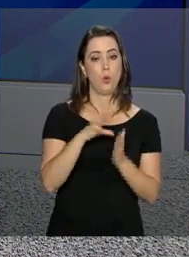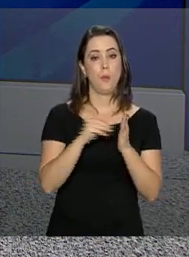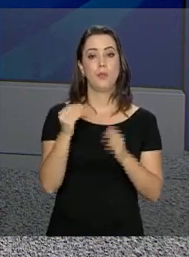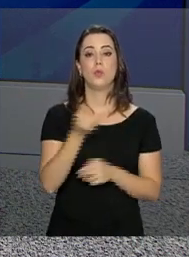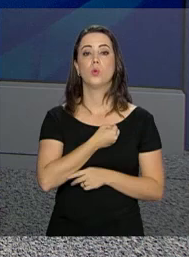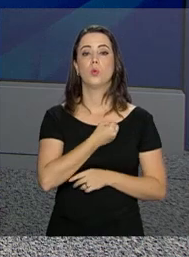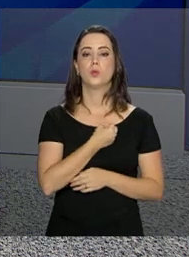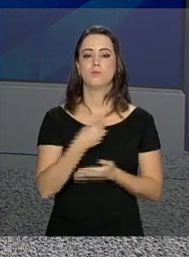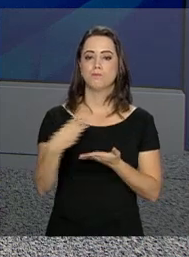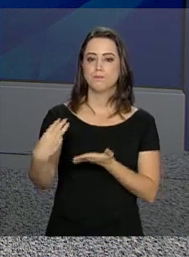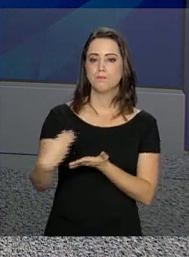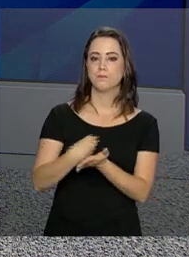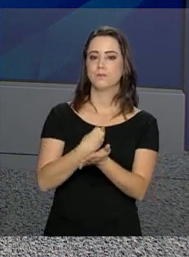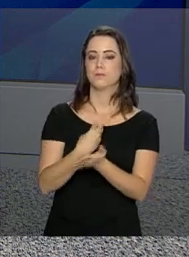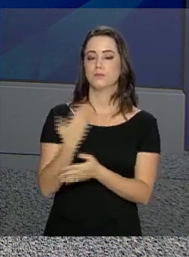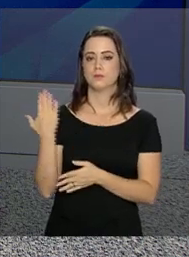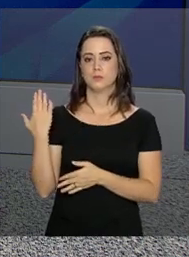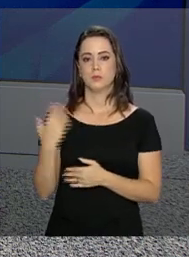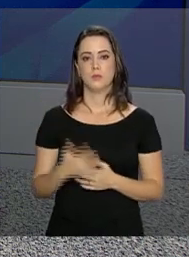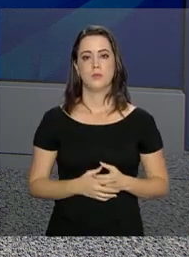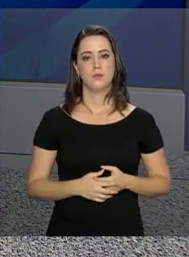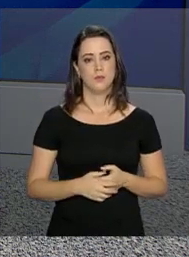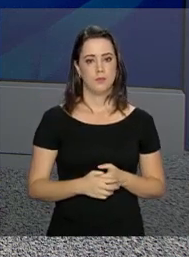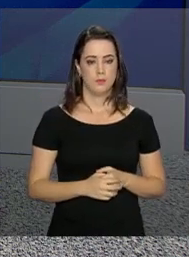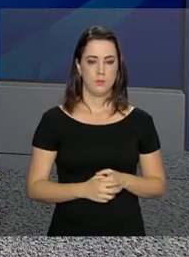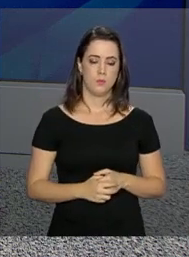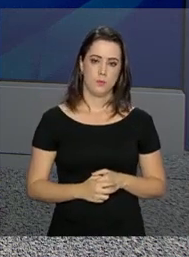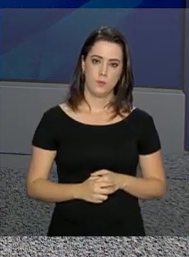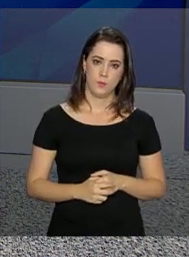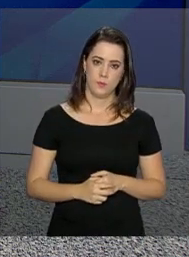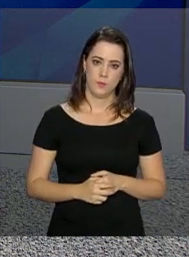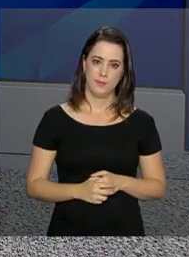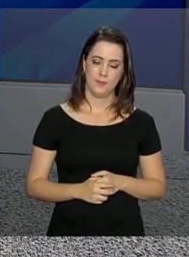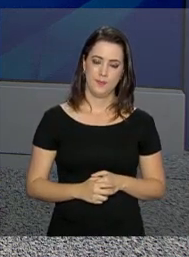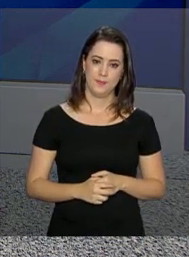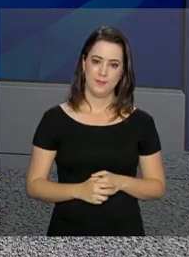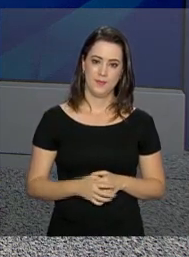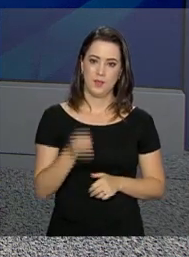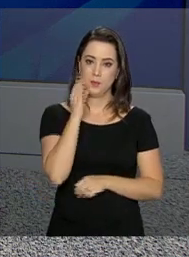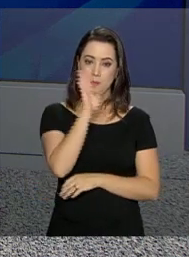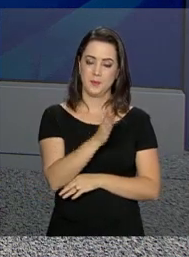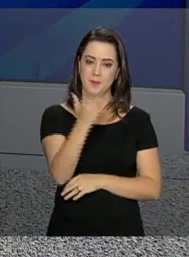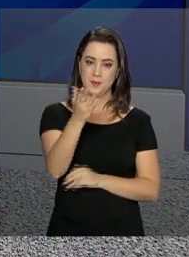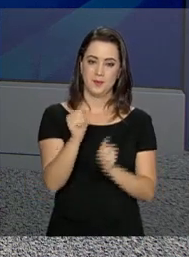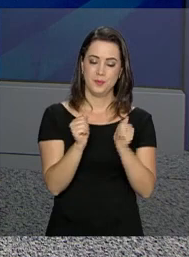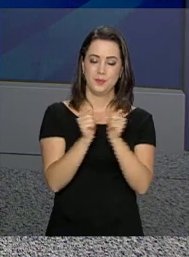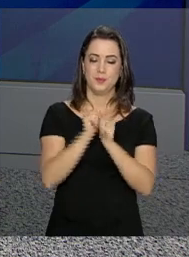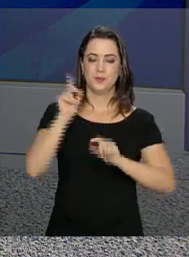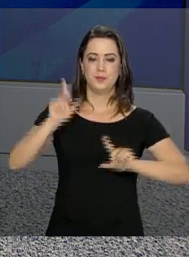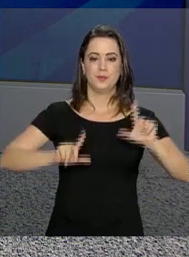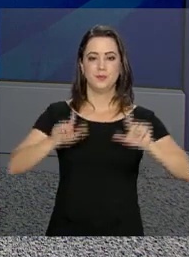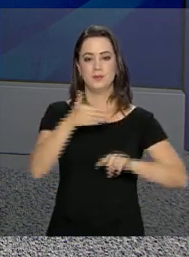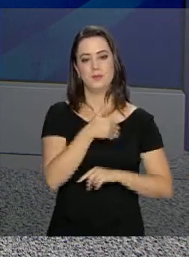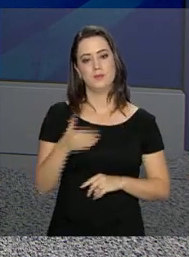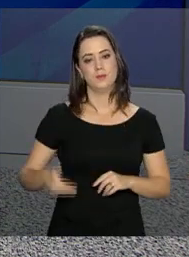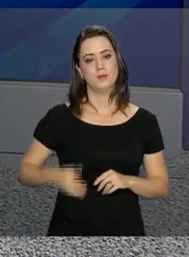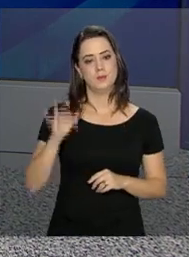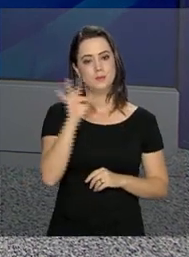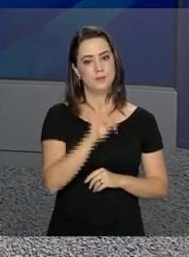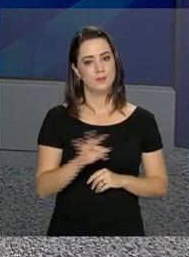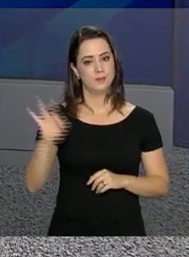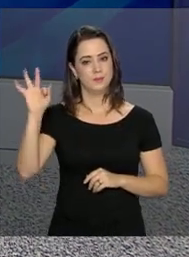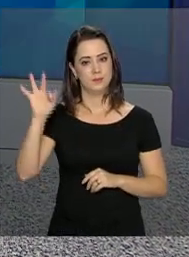aí o número é 16 19 98 67 8 787 uma boa tarde pra você que continue com a gente aqui na